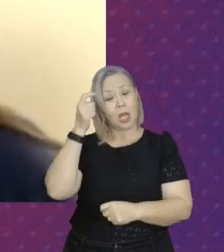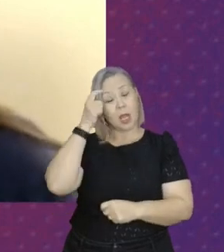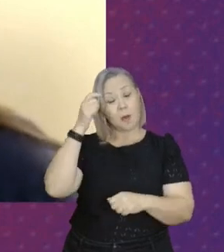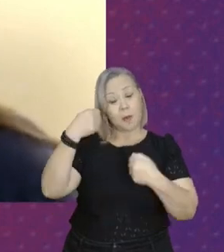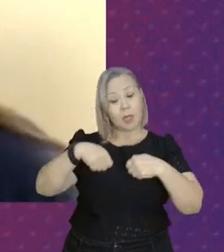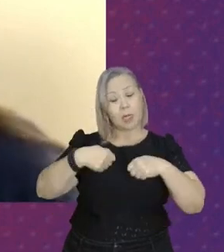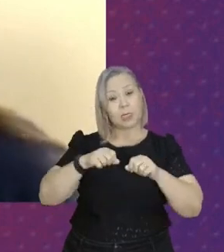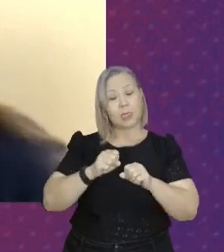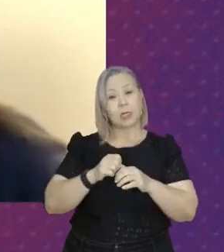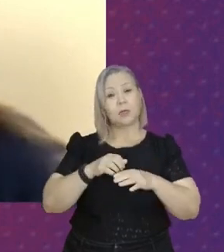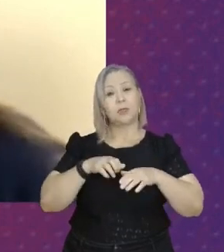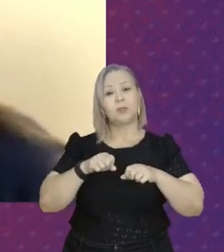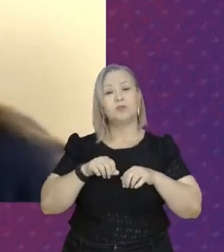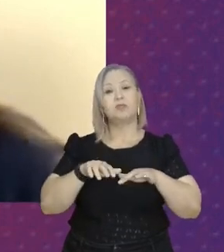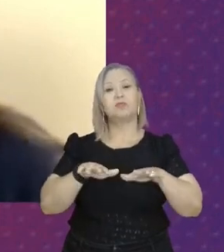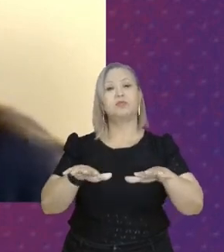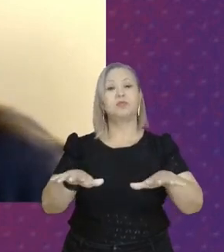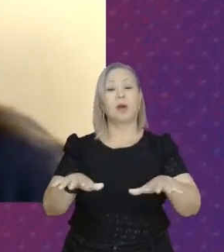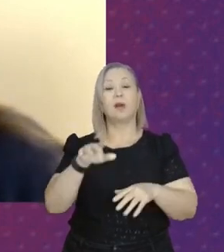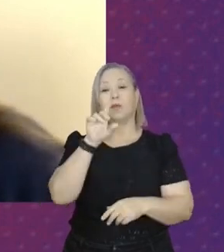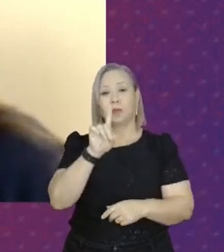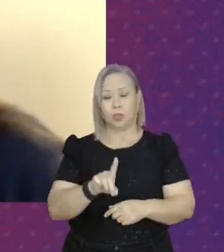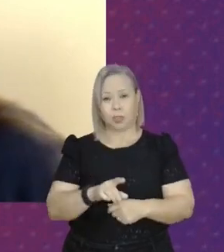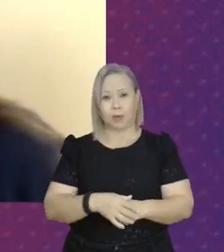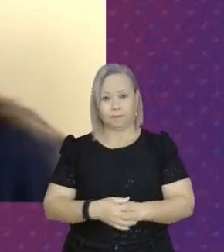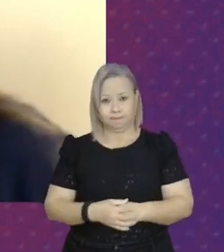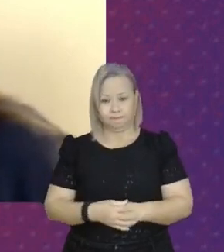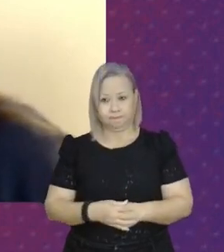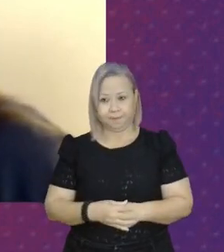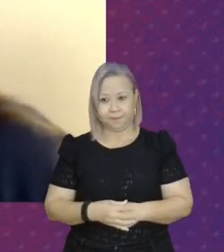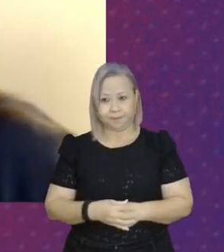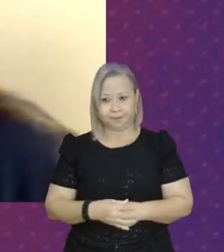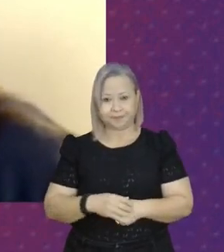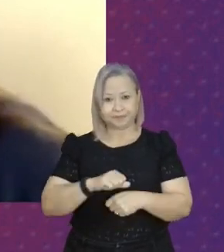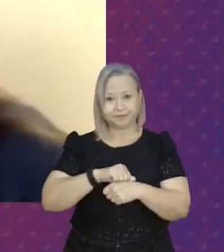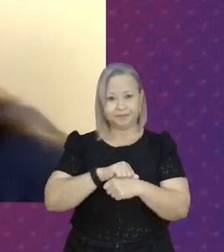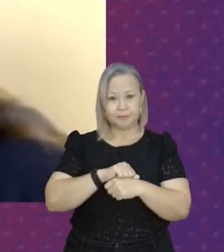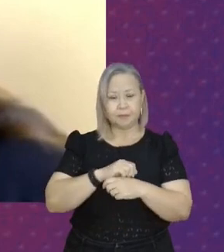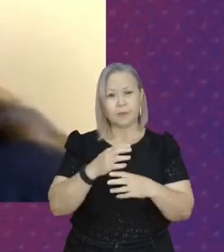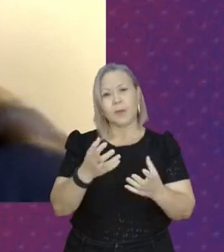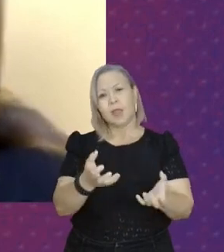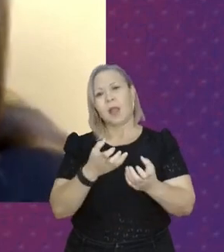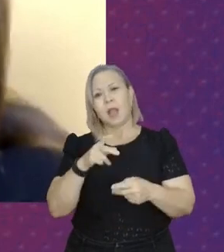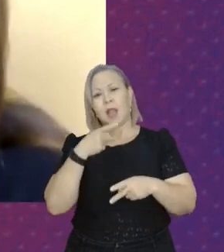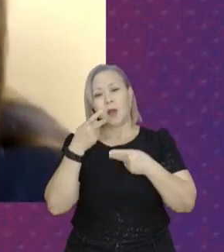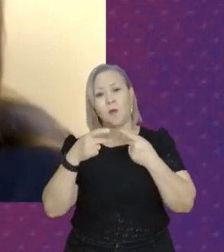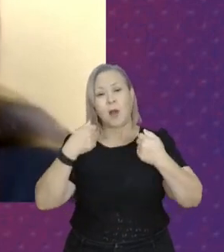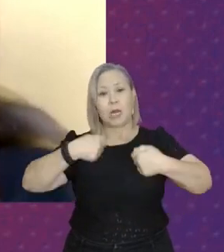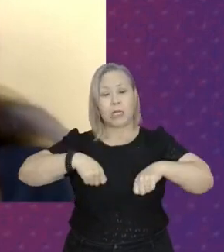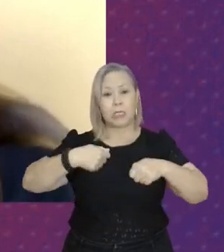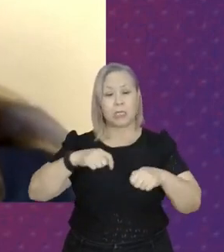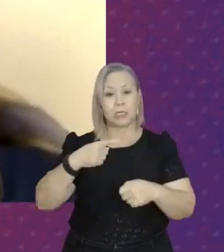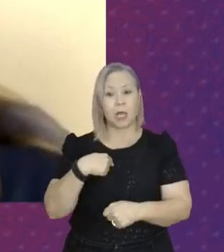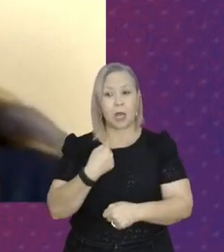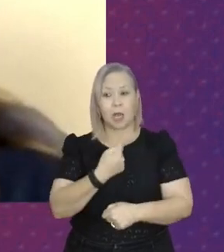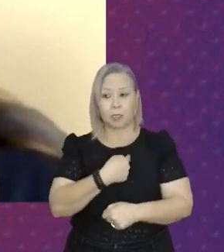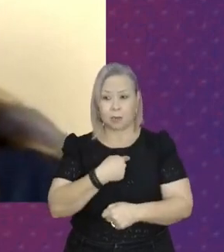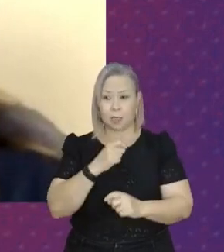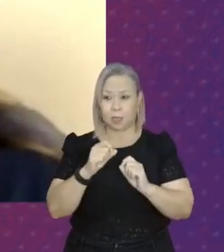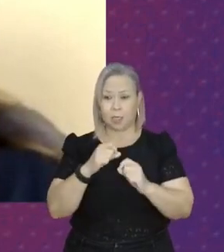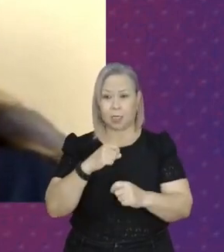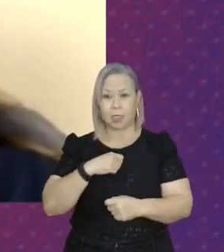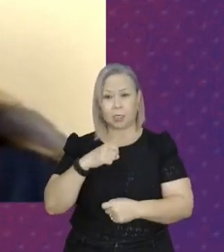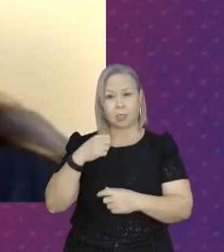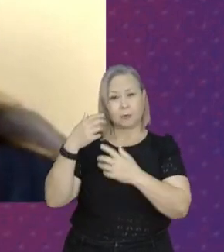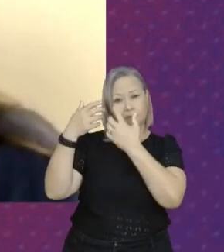necessidade de expandir esse direito. Eu queria falar um pouquinho sobre a necessidade da gente ter em mente